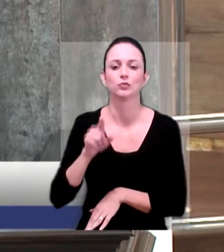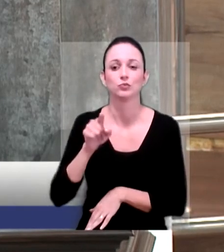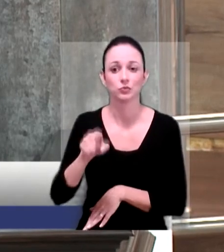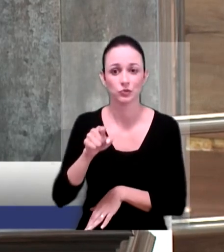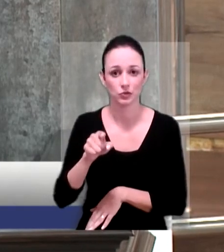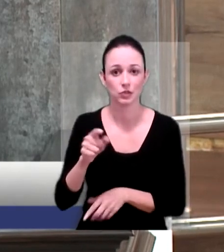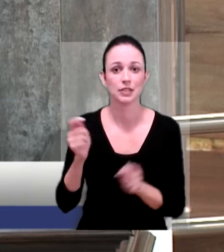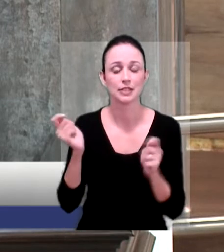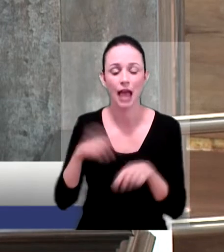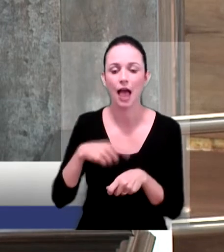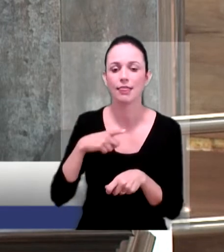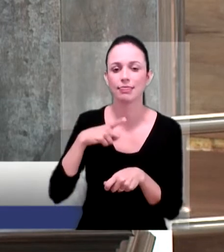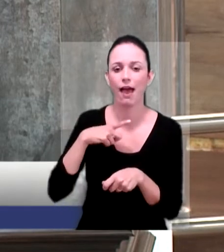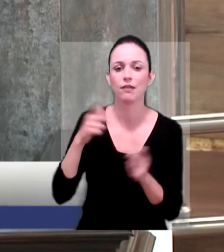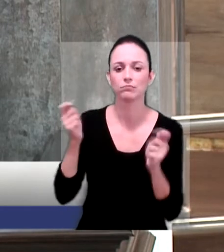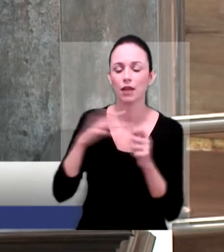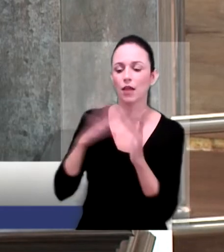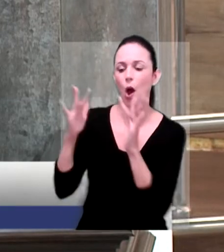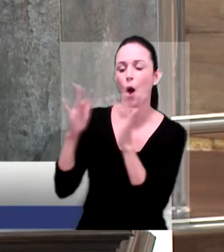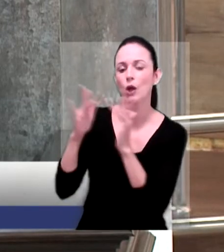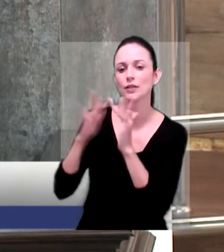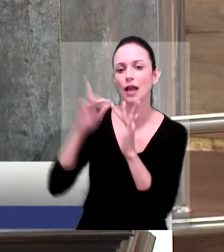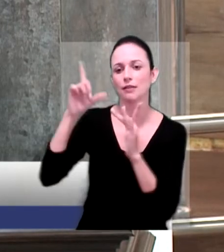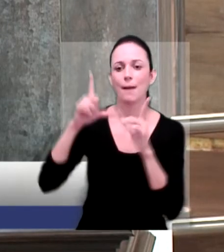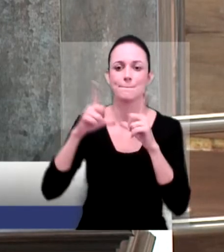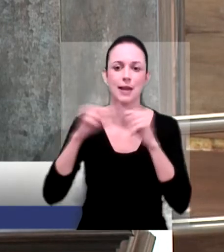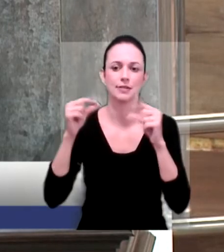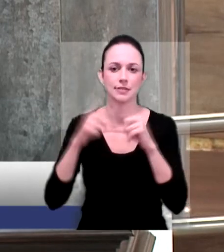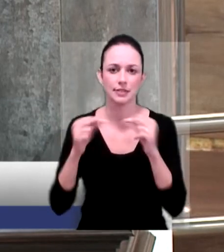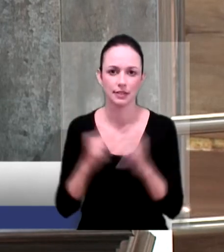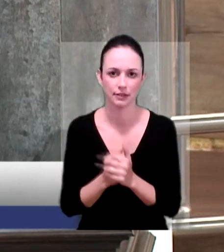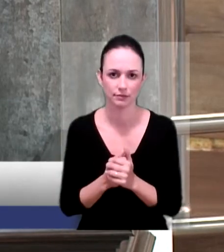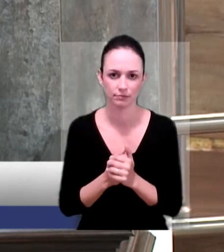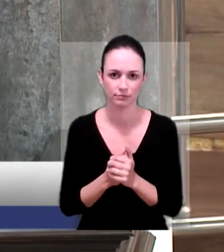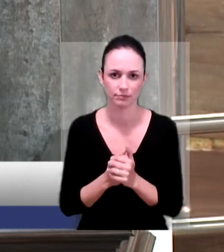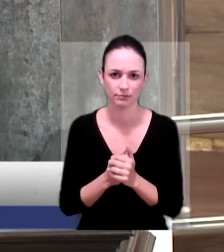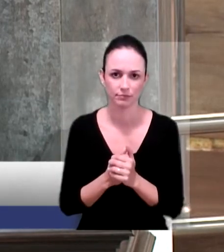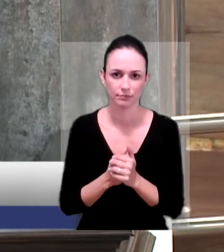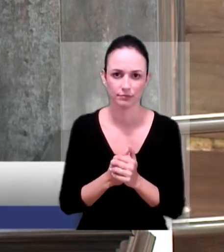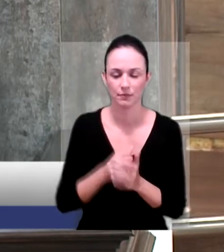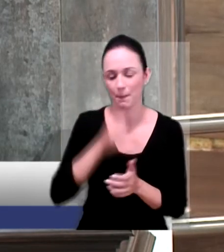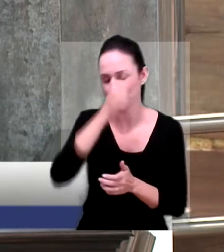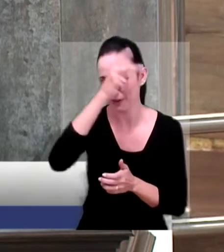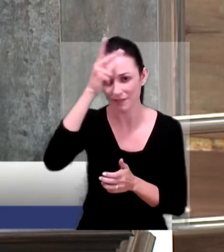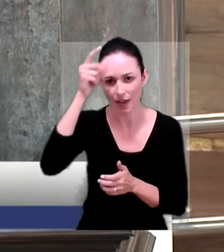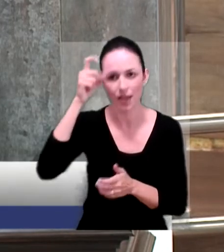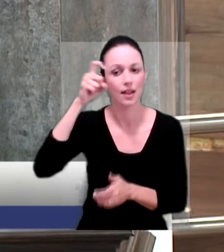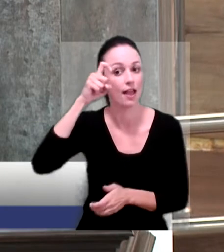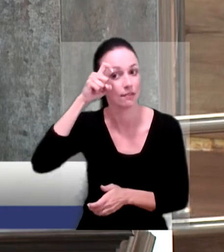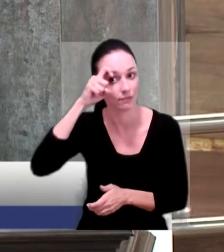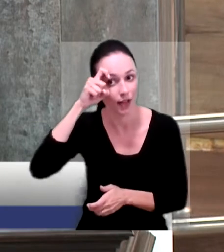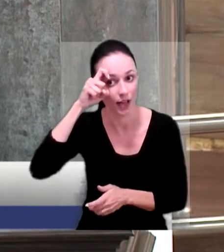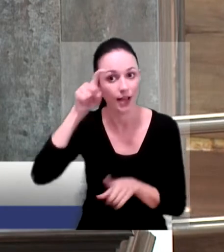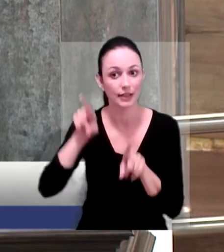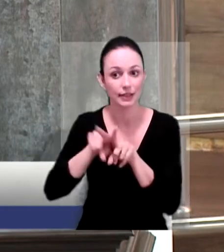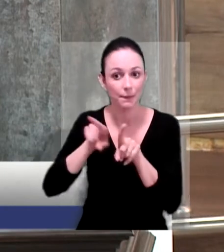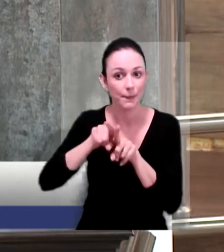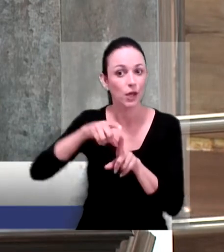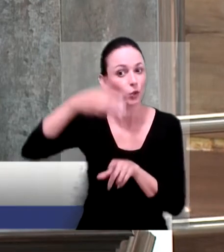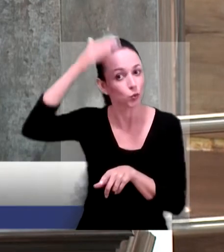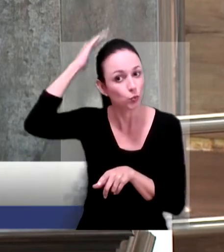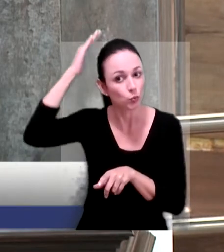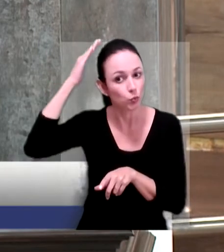com o pessoal lá em Brasília. Prefeito, Ivan, Tuco, vamos melhorar essa